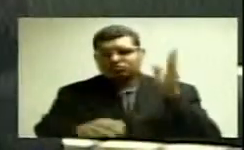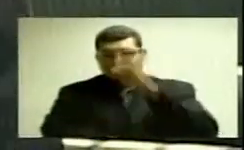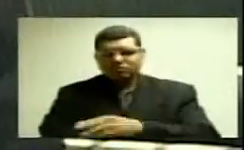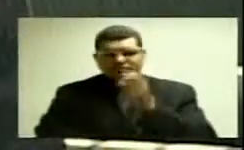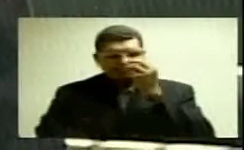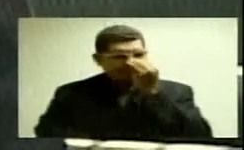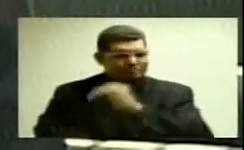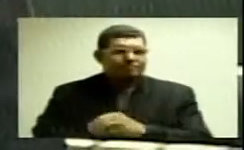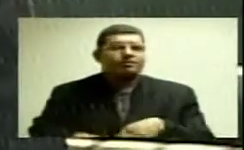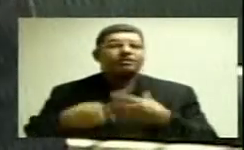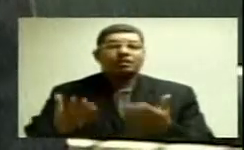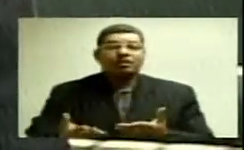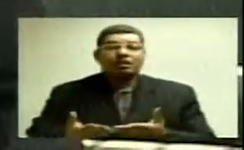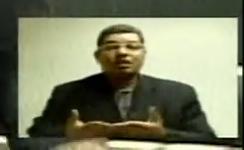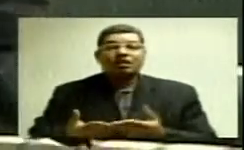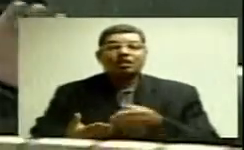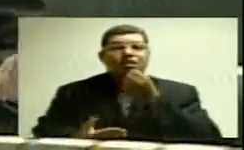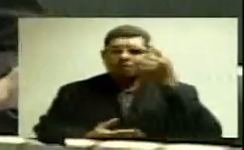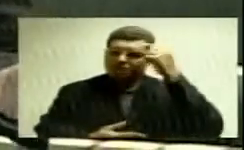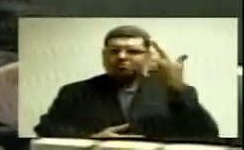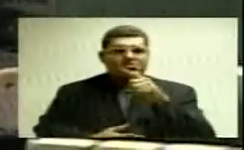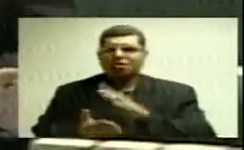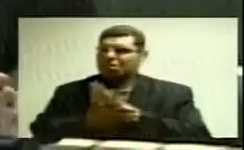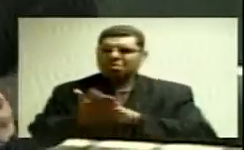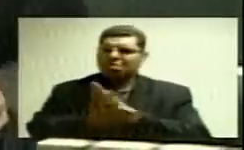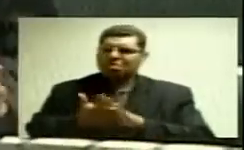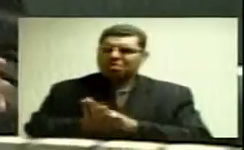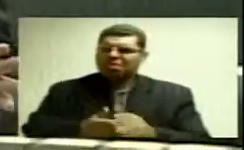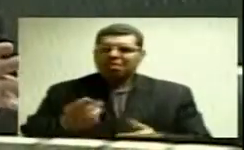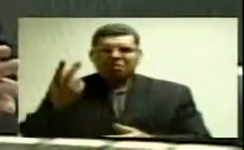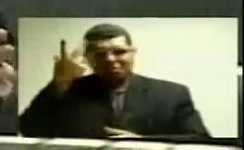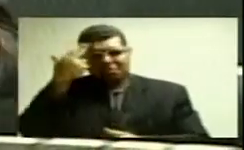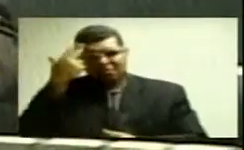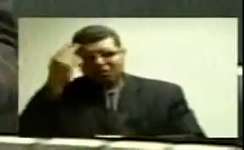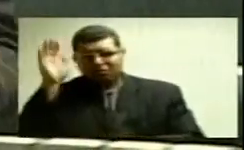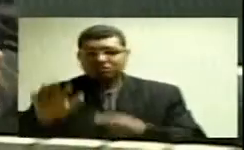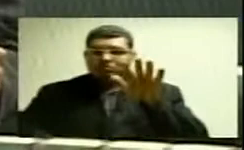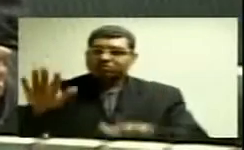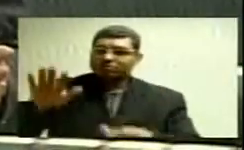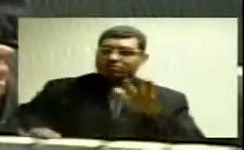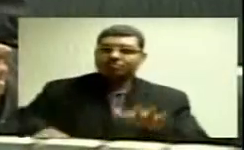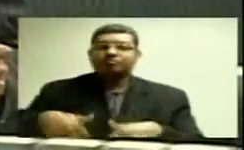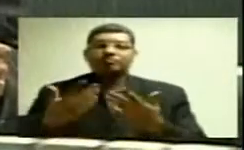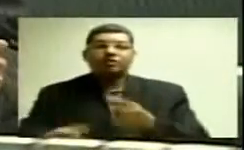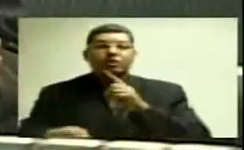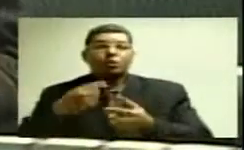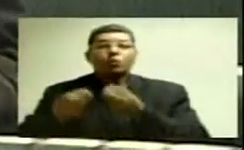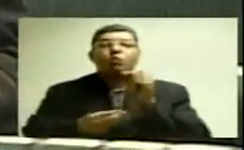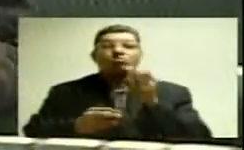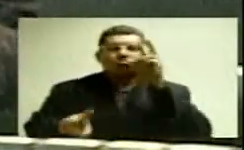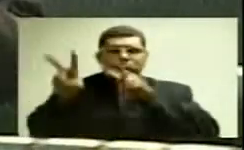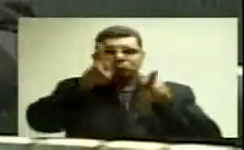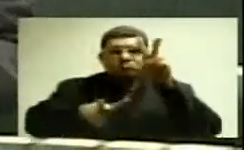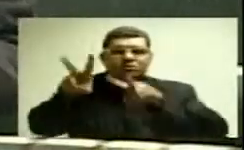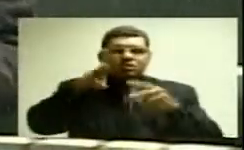consequências negativas virão. A lei do bom senso não tem nada a ver com senso comum, tem que haver com equilíbrio, com uma visão